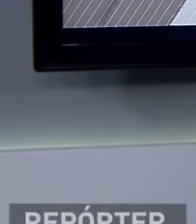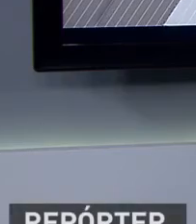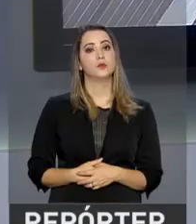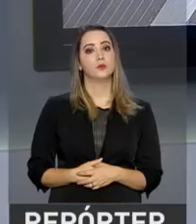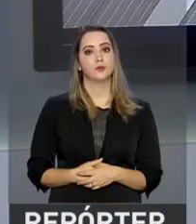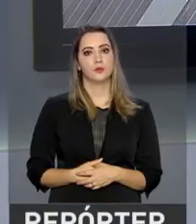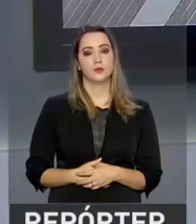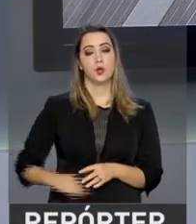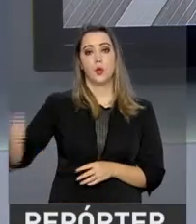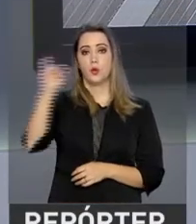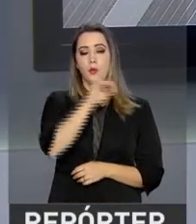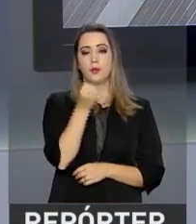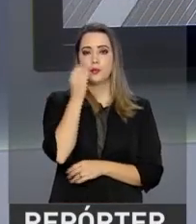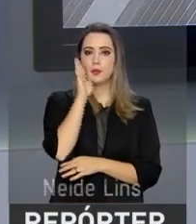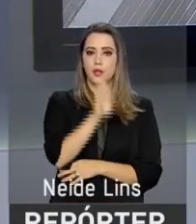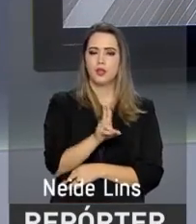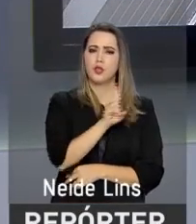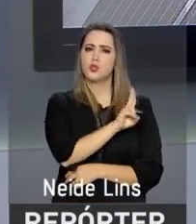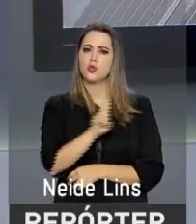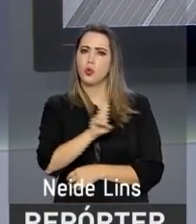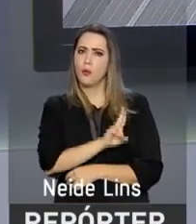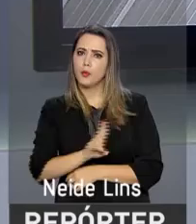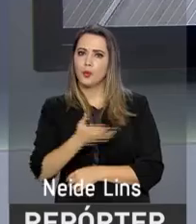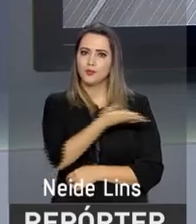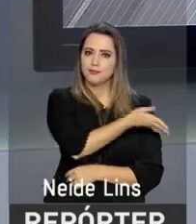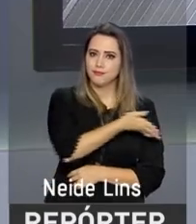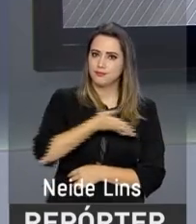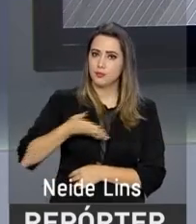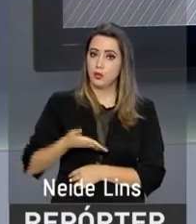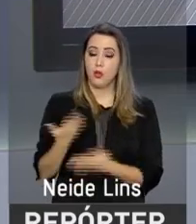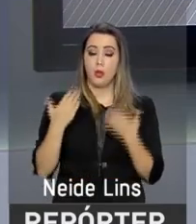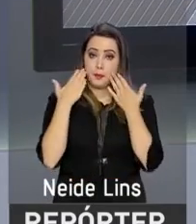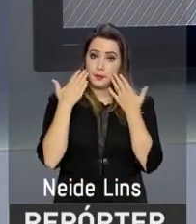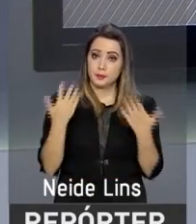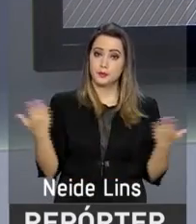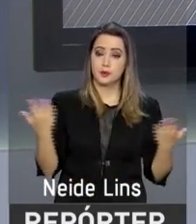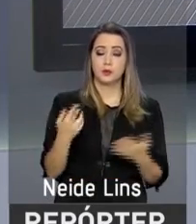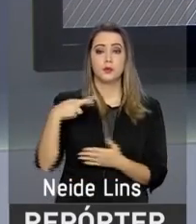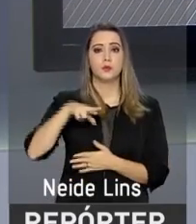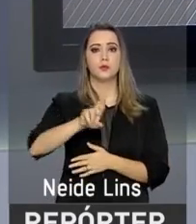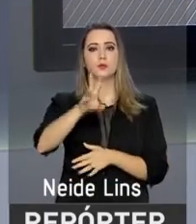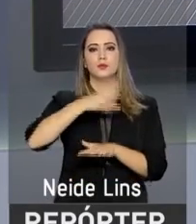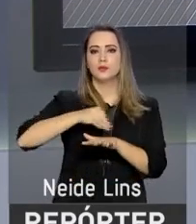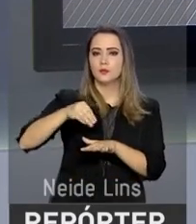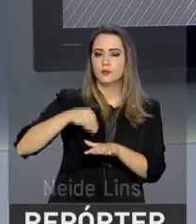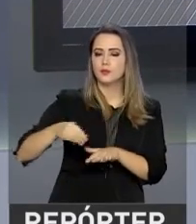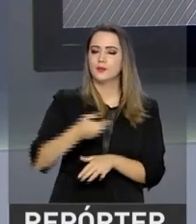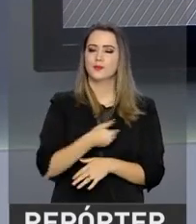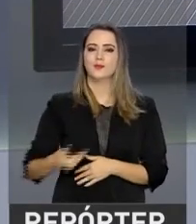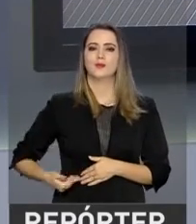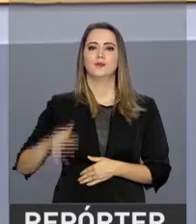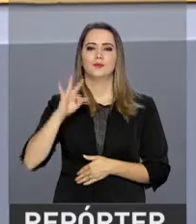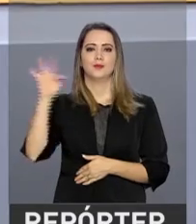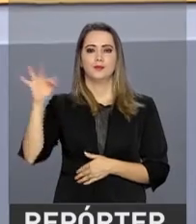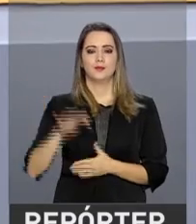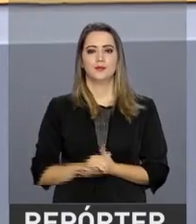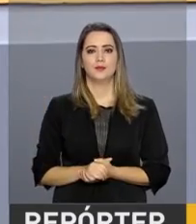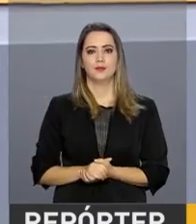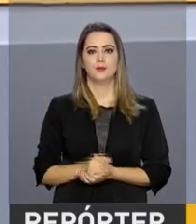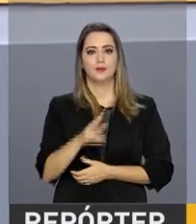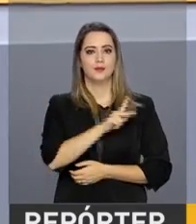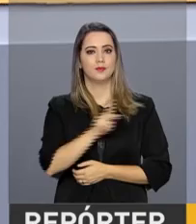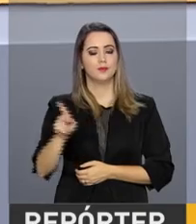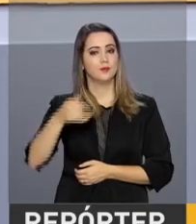olá boa tarde eu sou thaíssa dias e começa agora mais um repórter nbr com as notícias do governo federal o